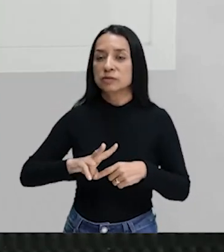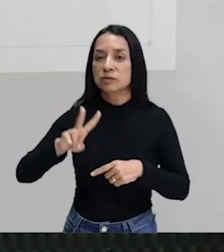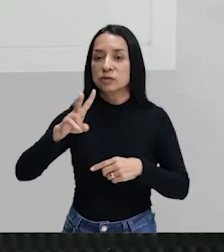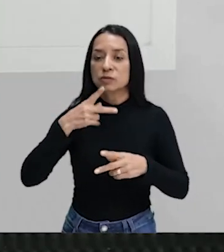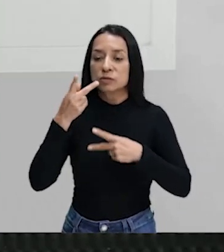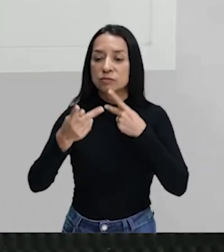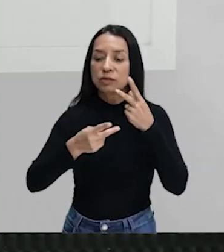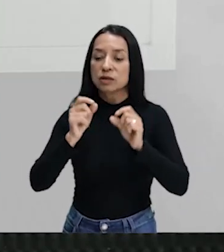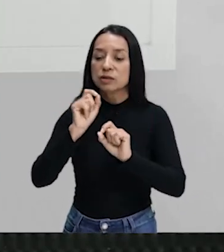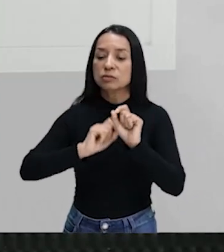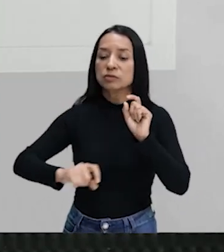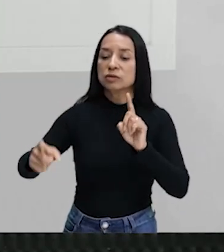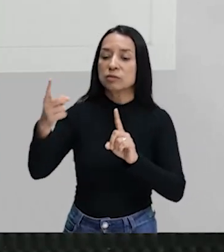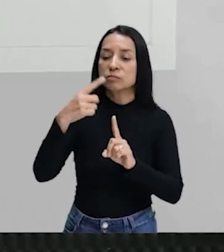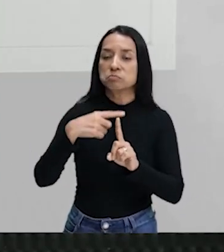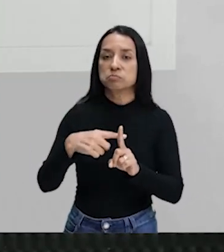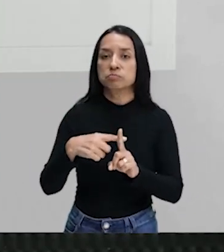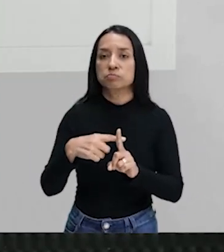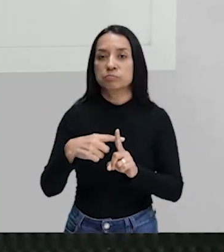que é positivo,